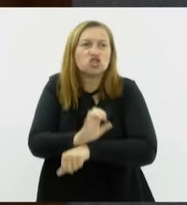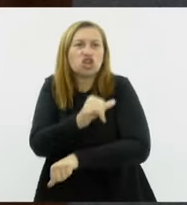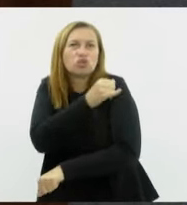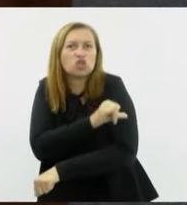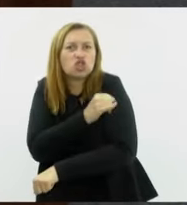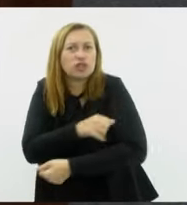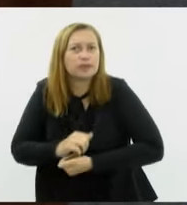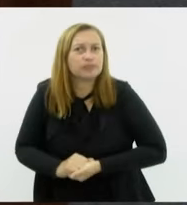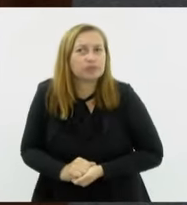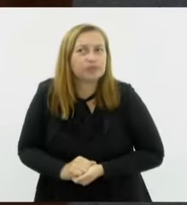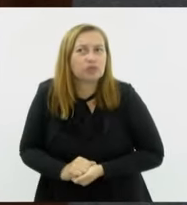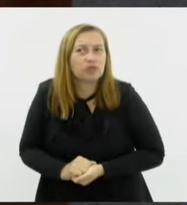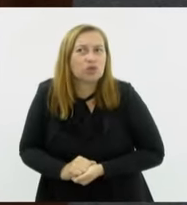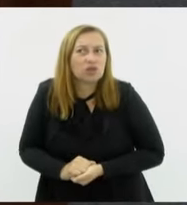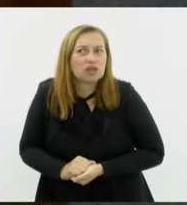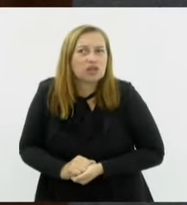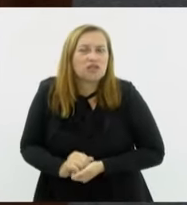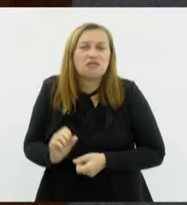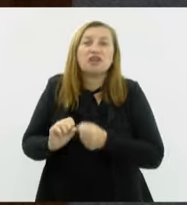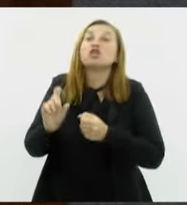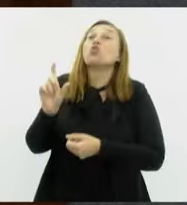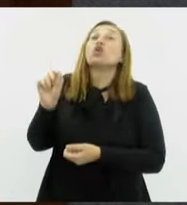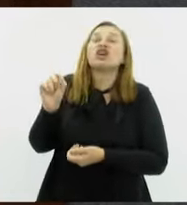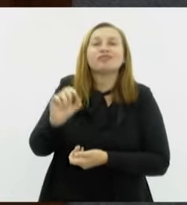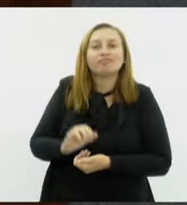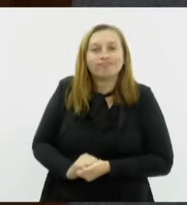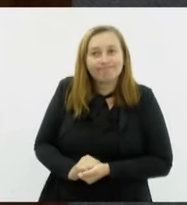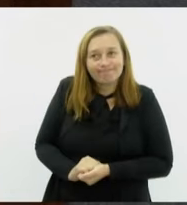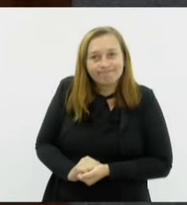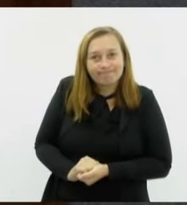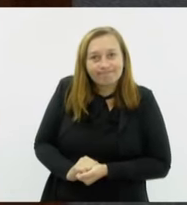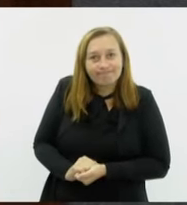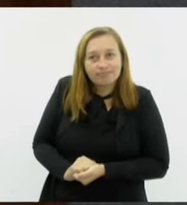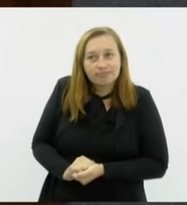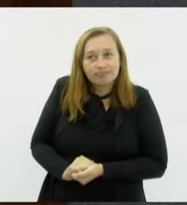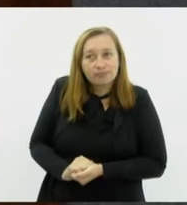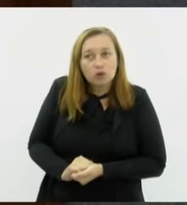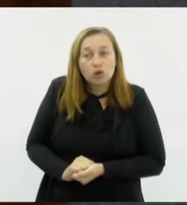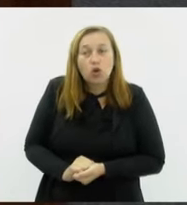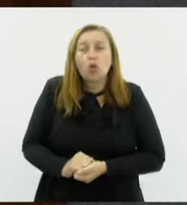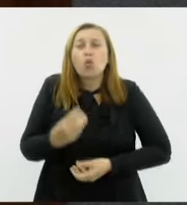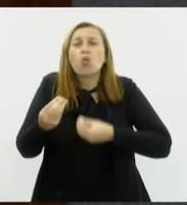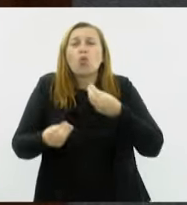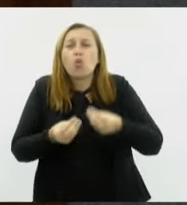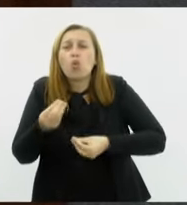Rio de Janeiro, o que, que nós faremos? De que forma o governo